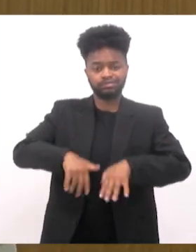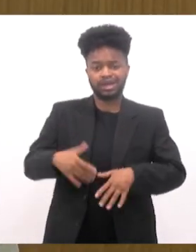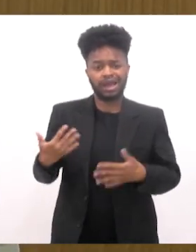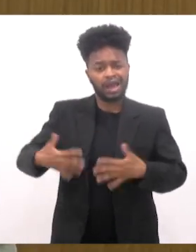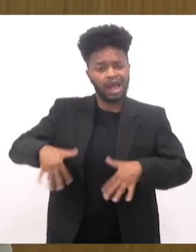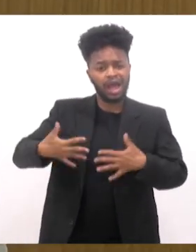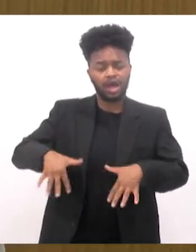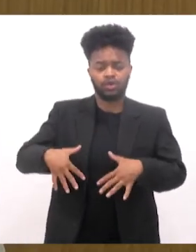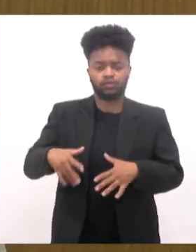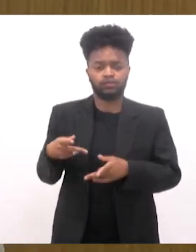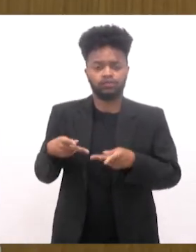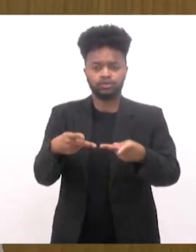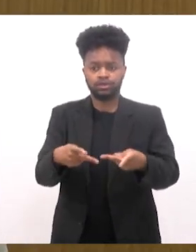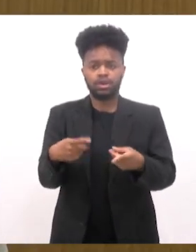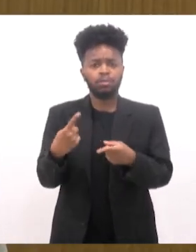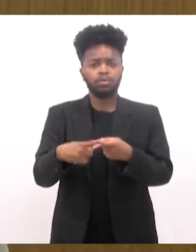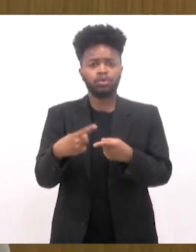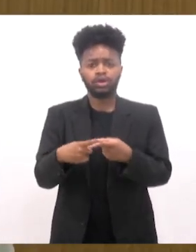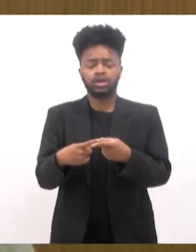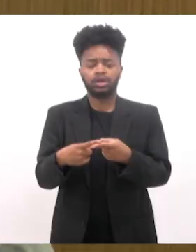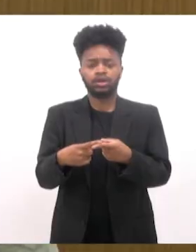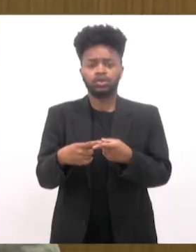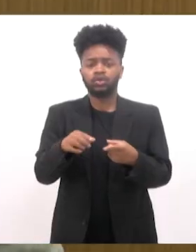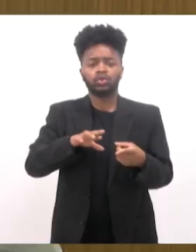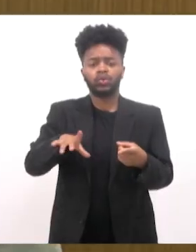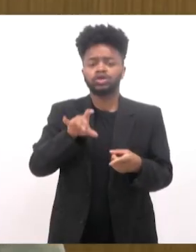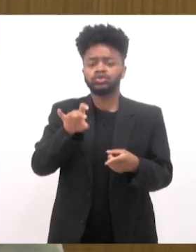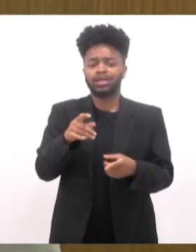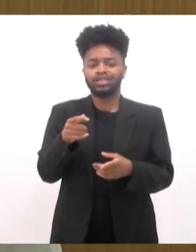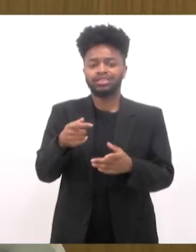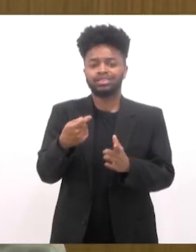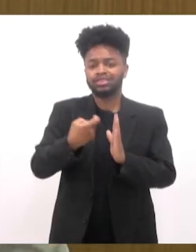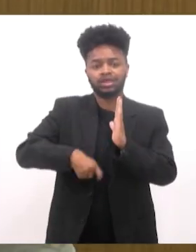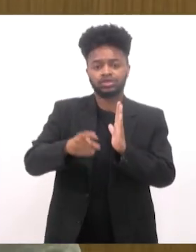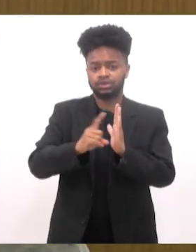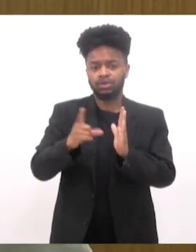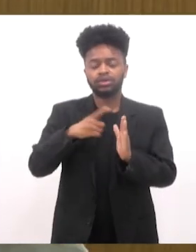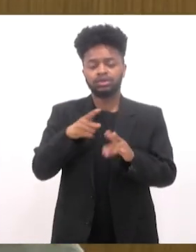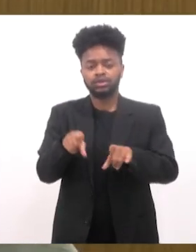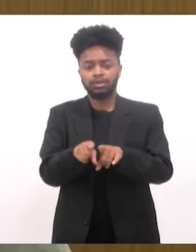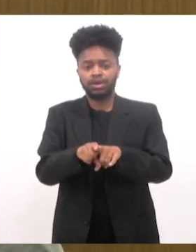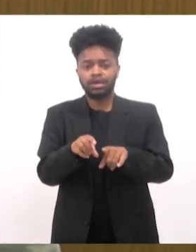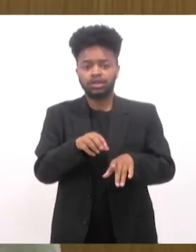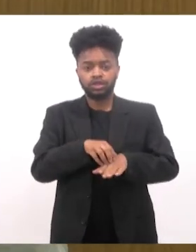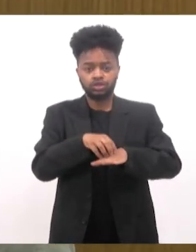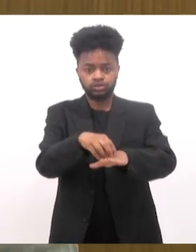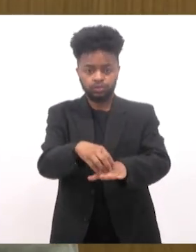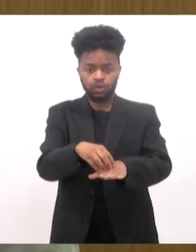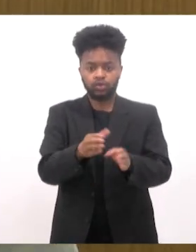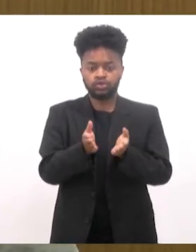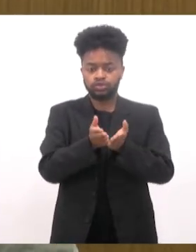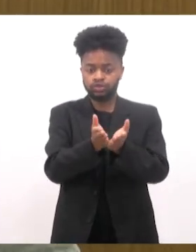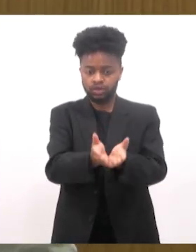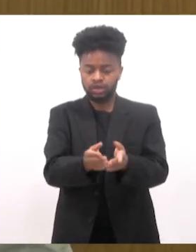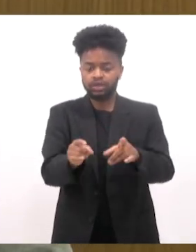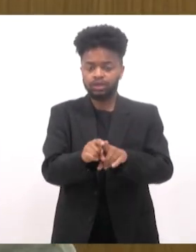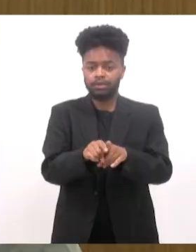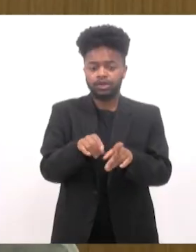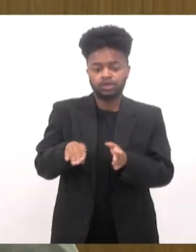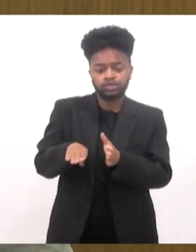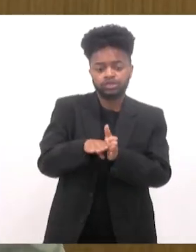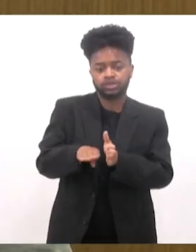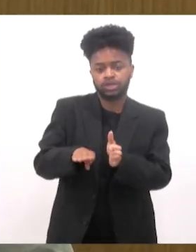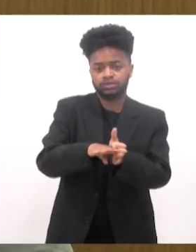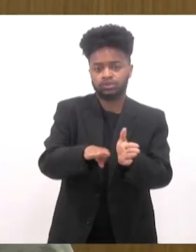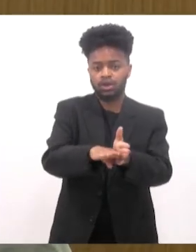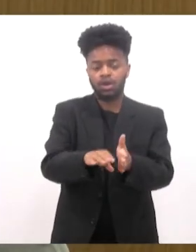visitação. Porque não é simplesmente uma taxa, você vai somar a isso o transporte aquaviário, a questão dos estacionamentos em Angra